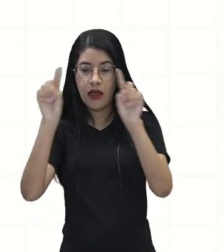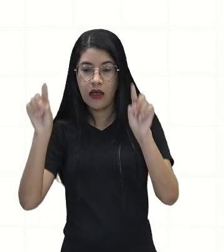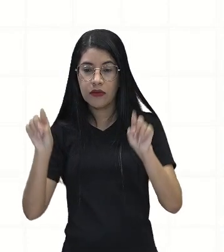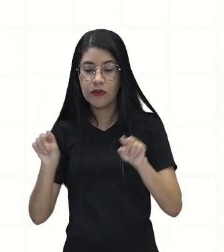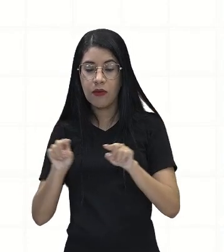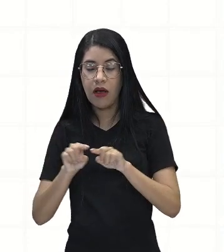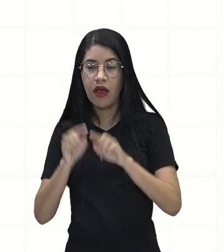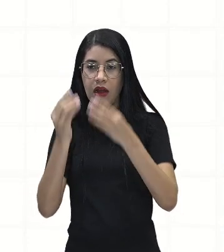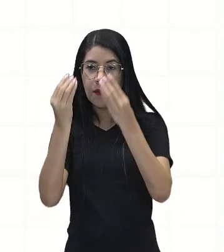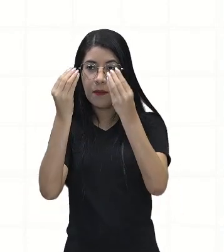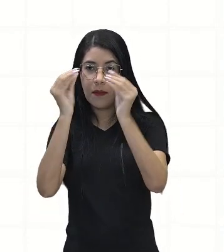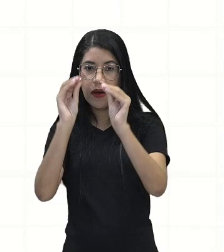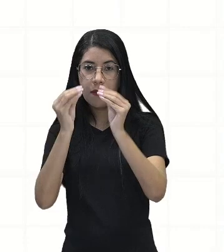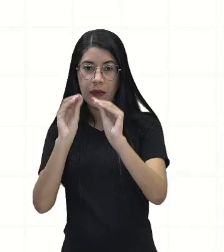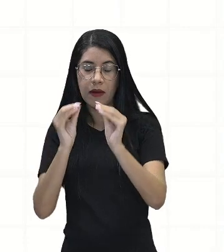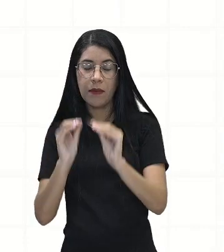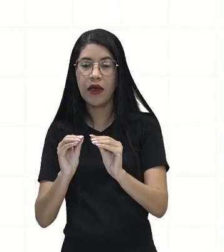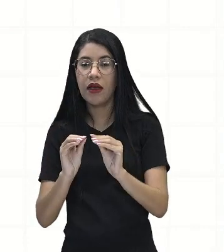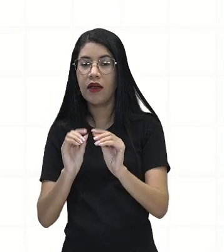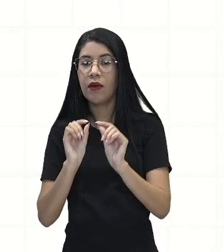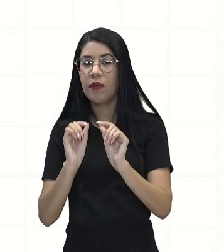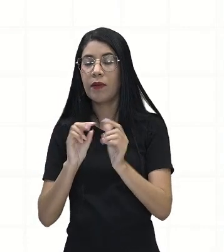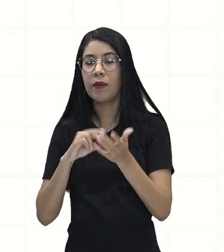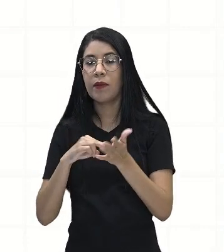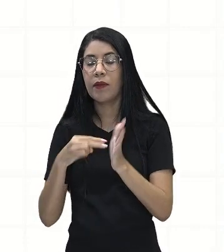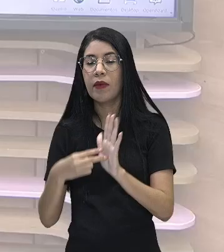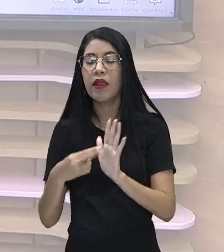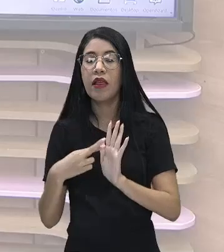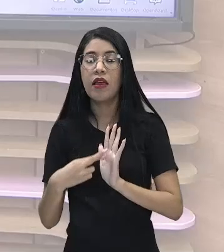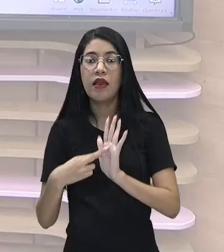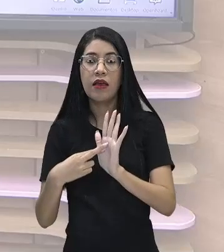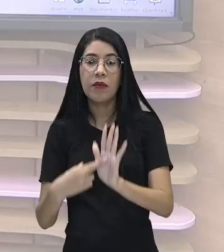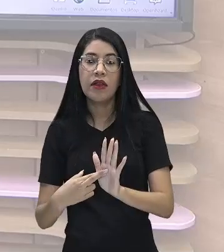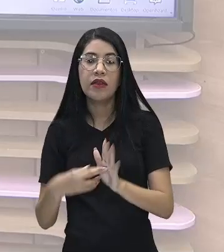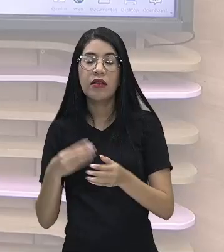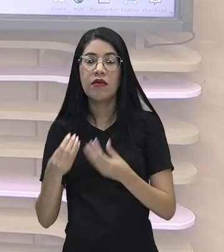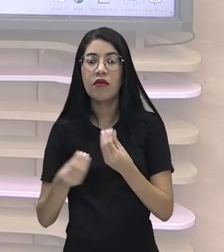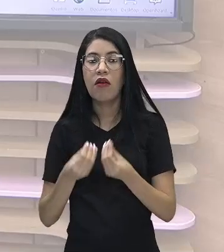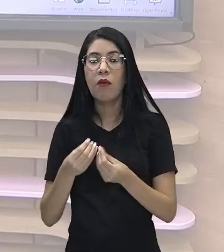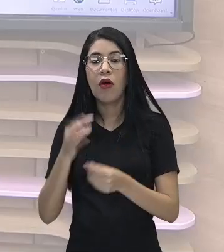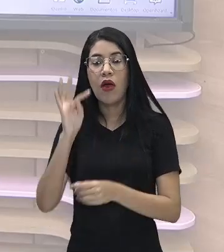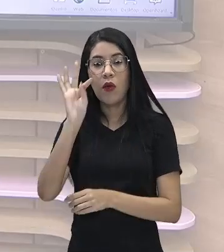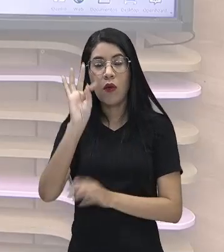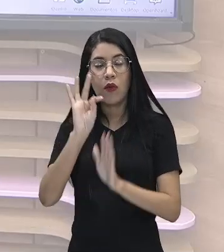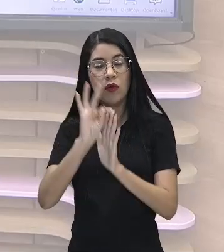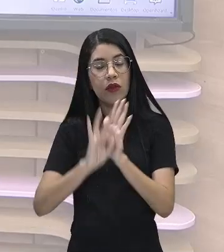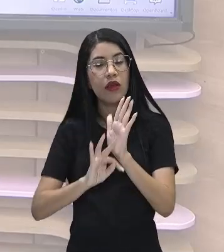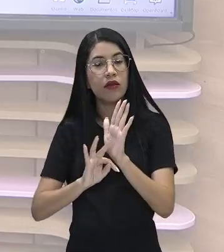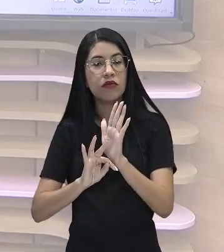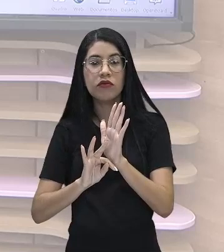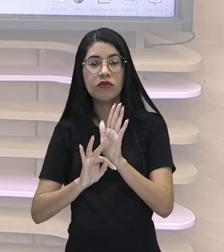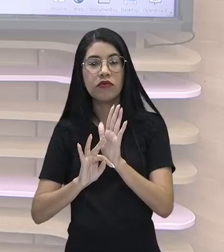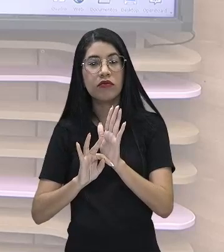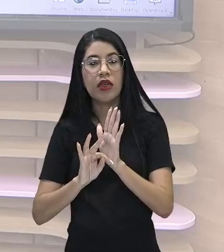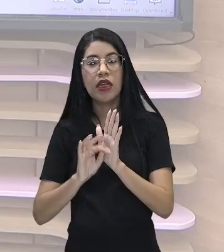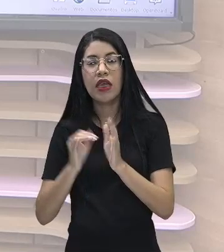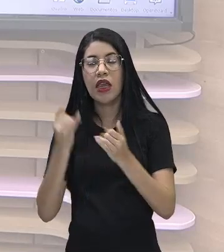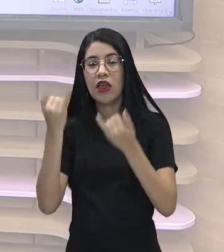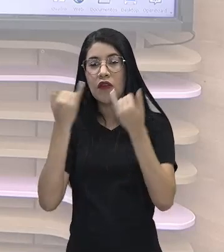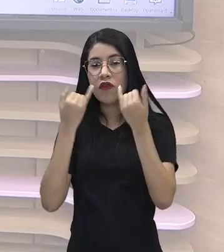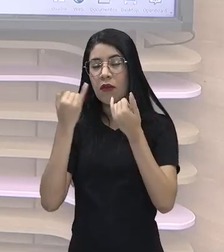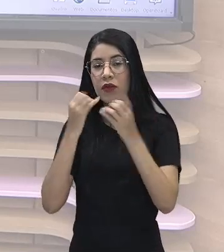visual, que são os quadros, ela vem aí representado assim de forma textual, trazendo mais